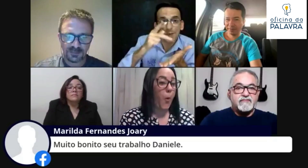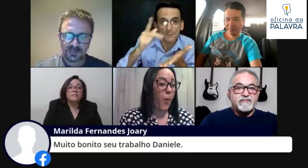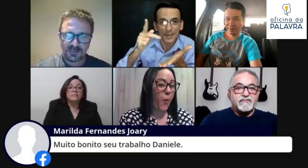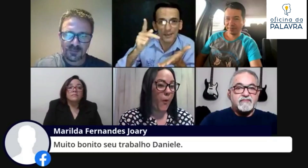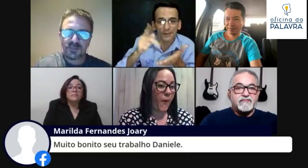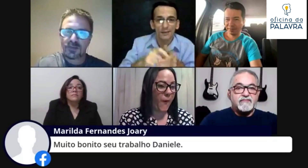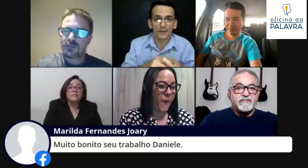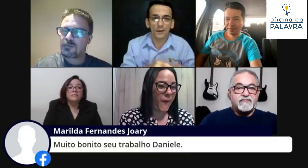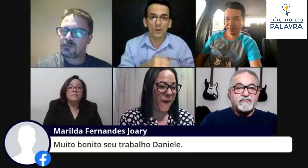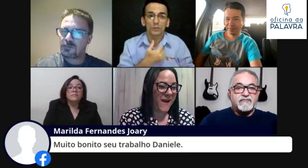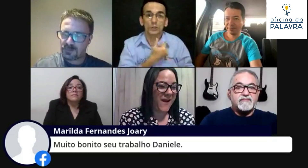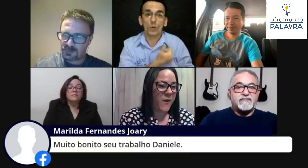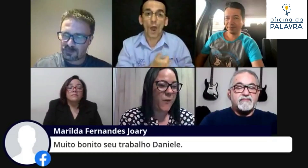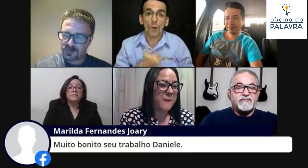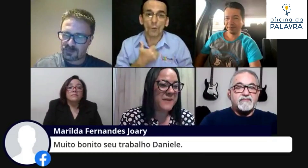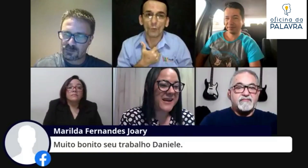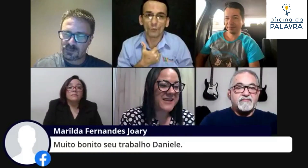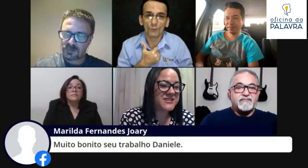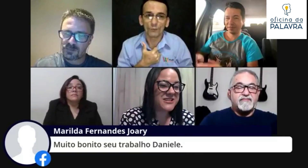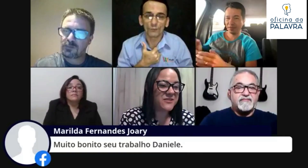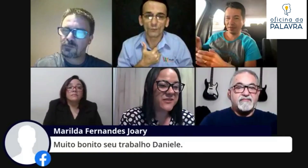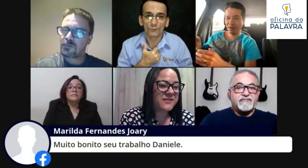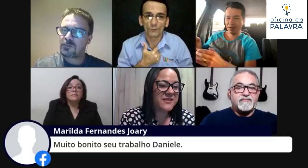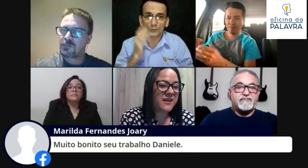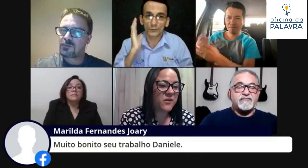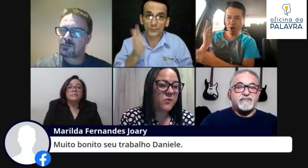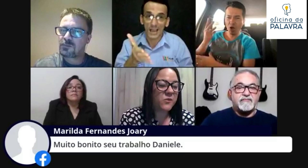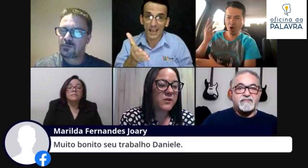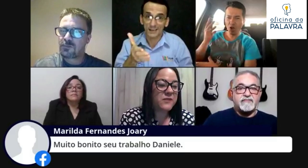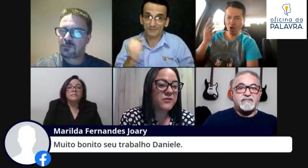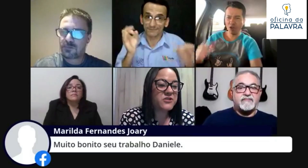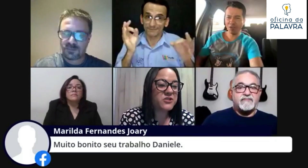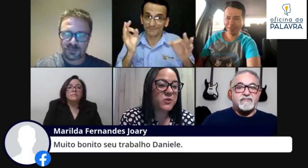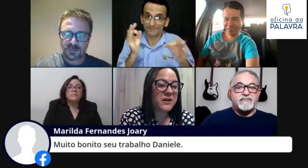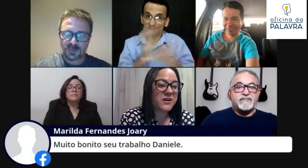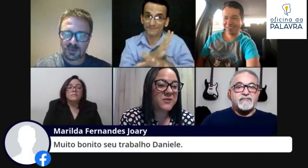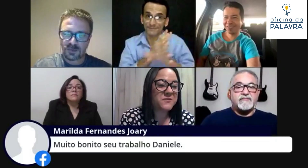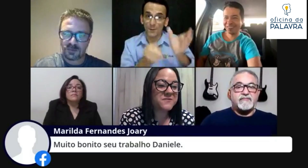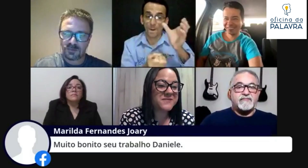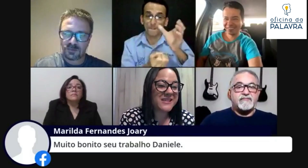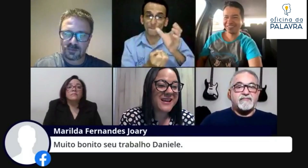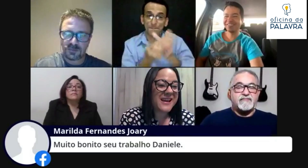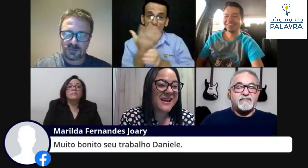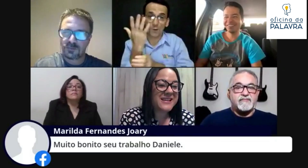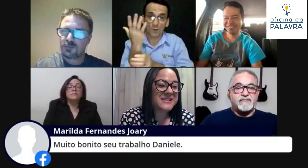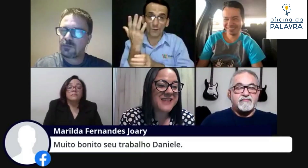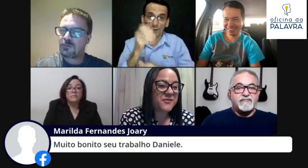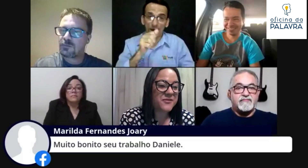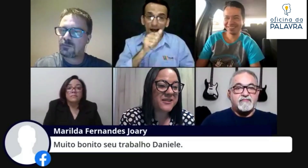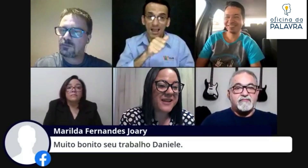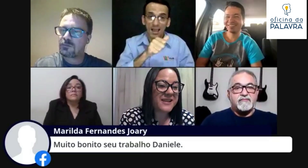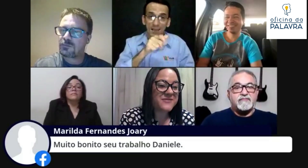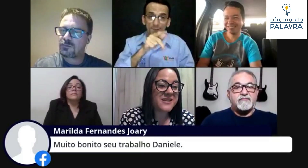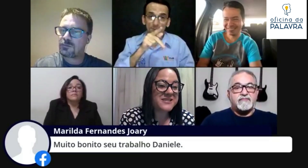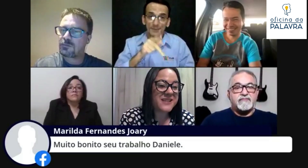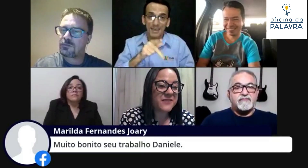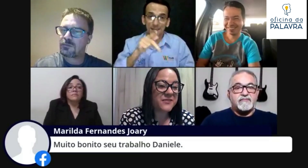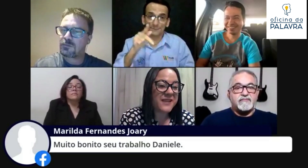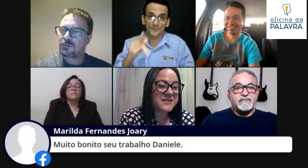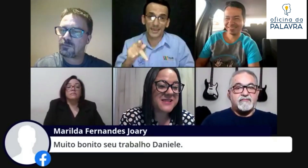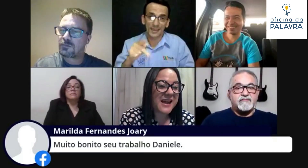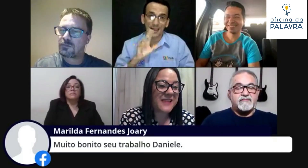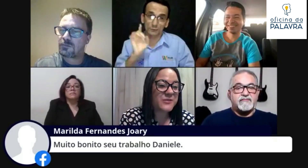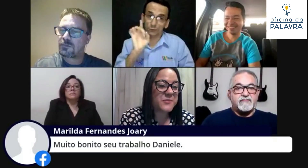25, o aplicativo, então, o livro de João, ele vai